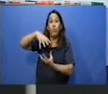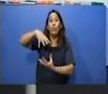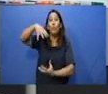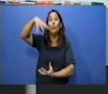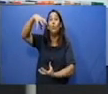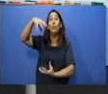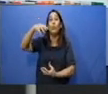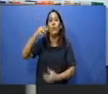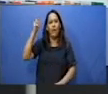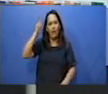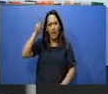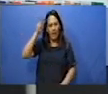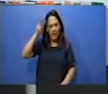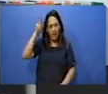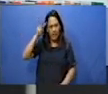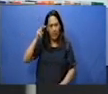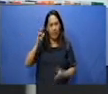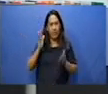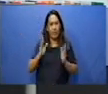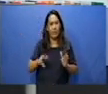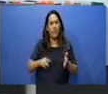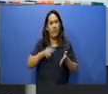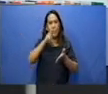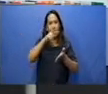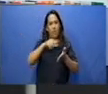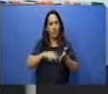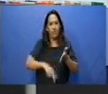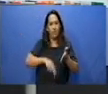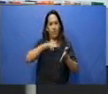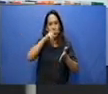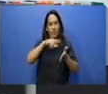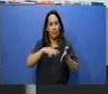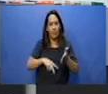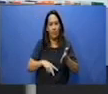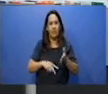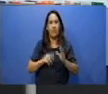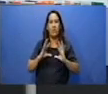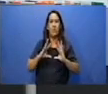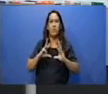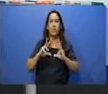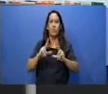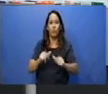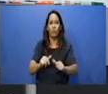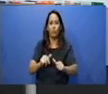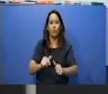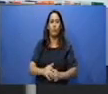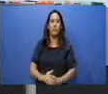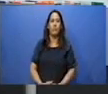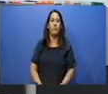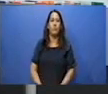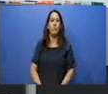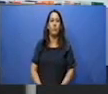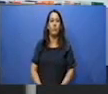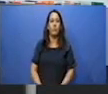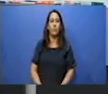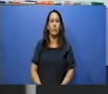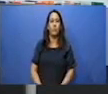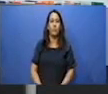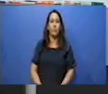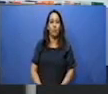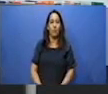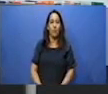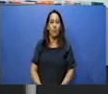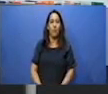vai ler a notícia inteira. Então a gente primeiro viu a foto, depois nós vimos a legenda, depois nós vimos